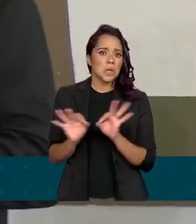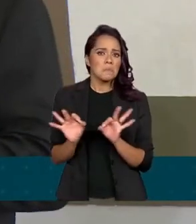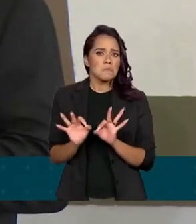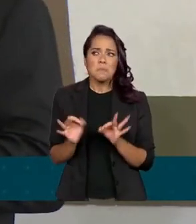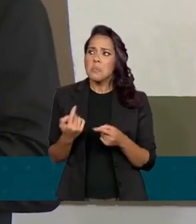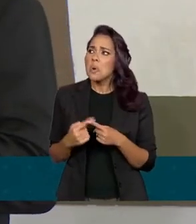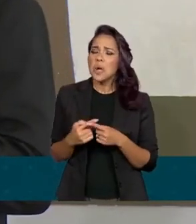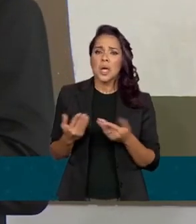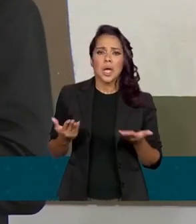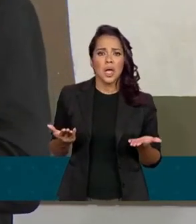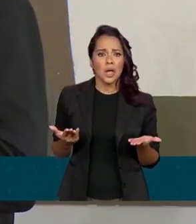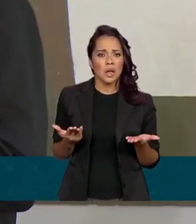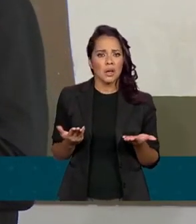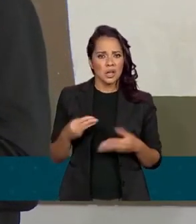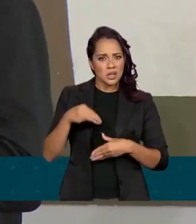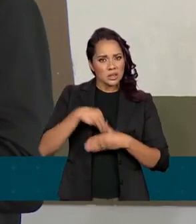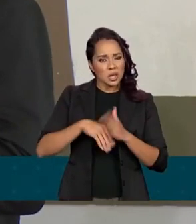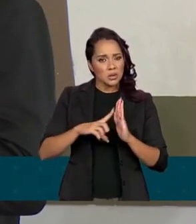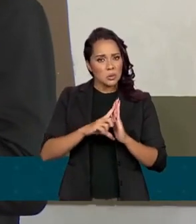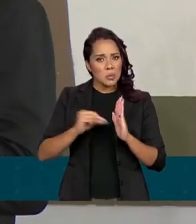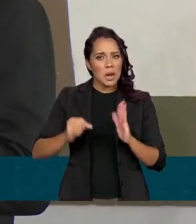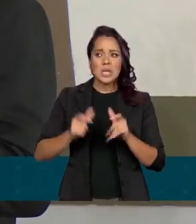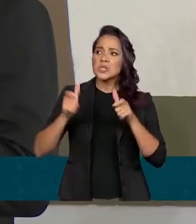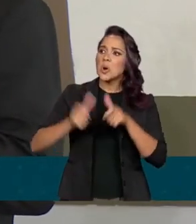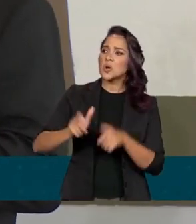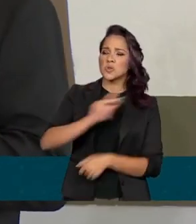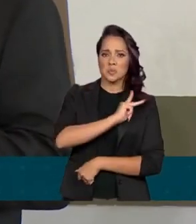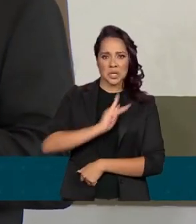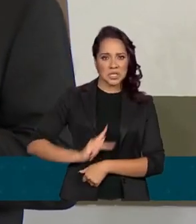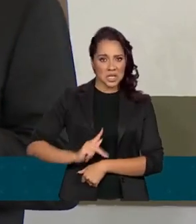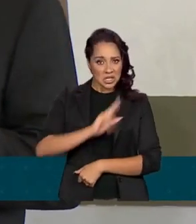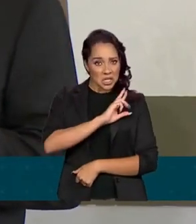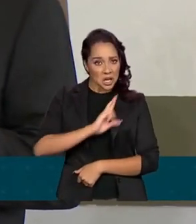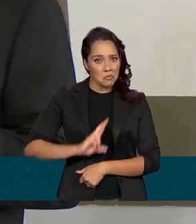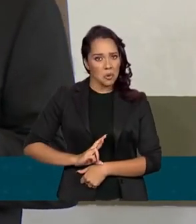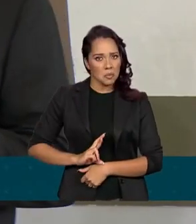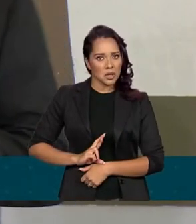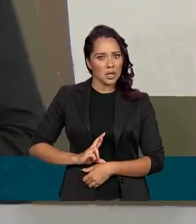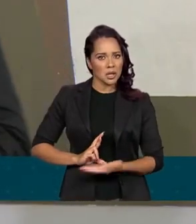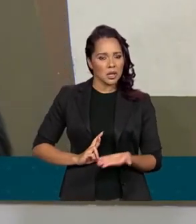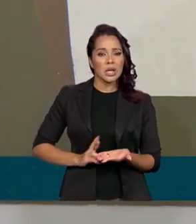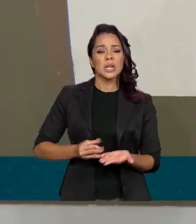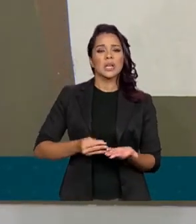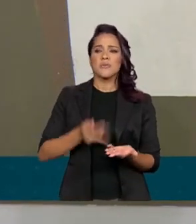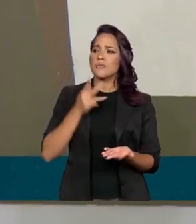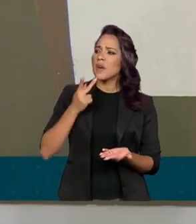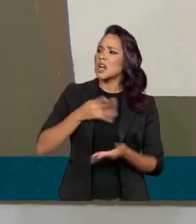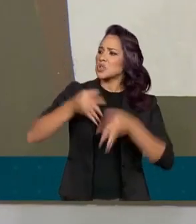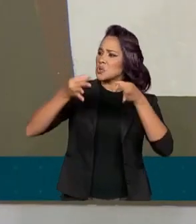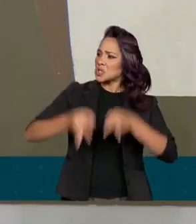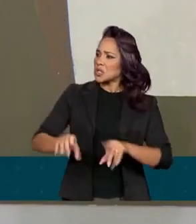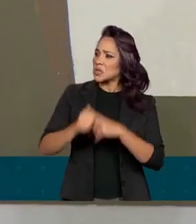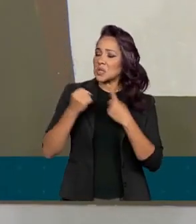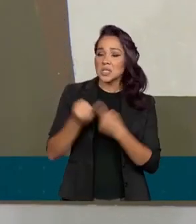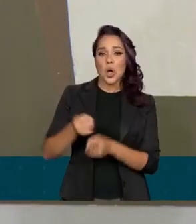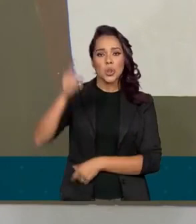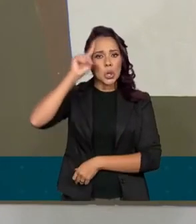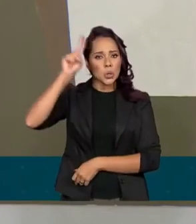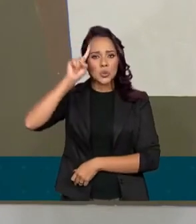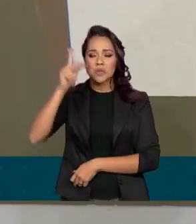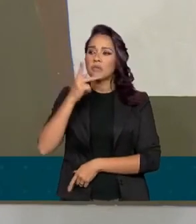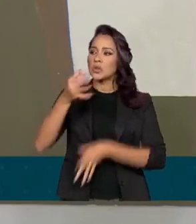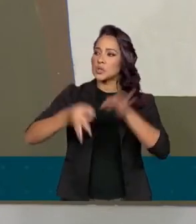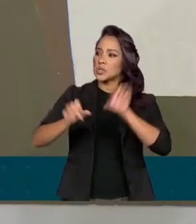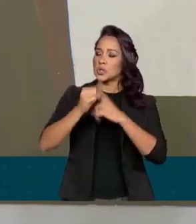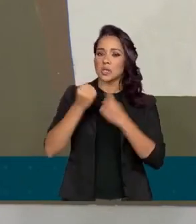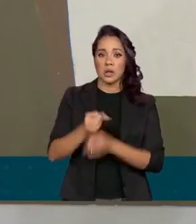sentido, dentro do palácio onde está o presidente da República, que vive falando em justiça social todo dia,